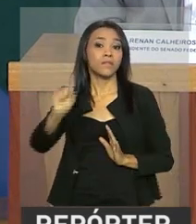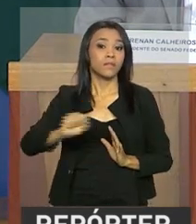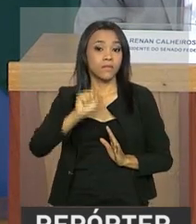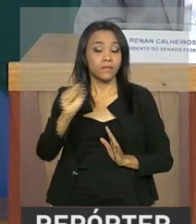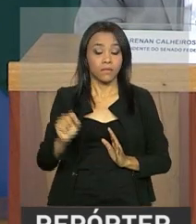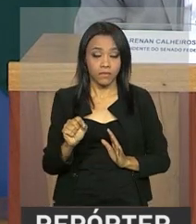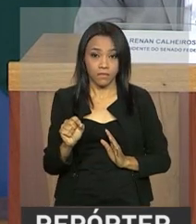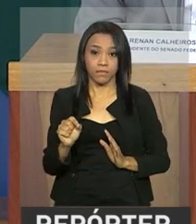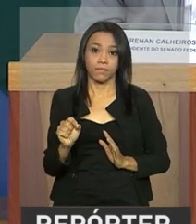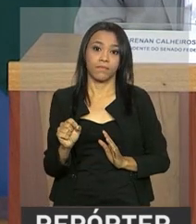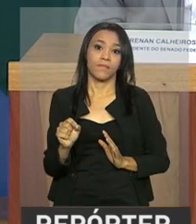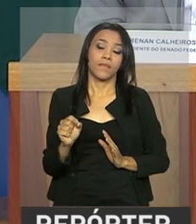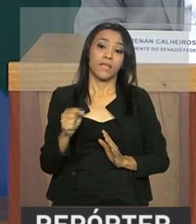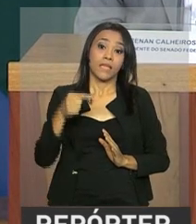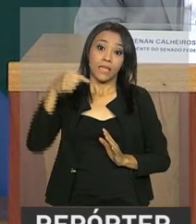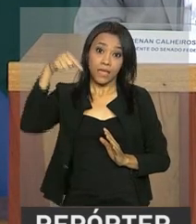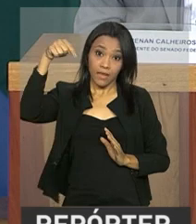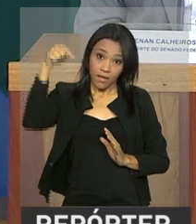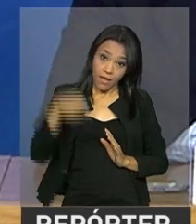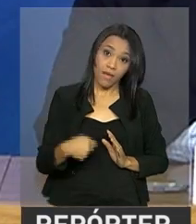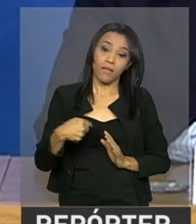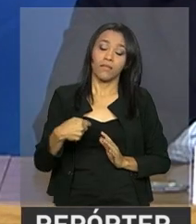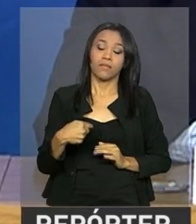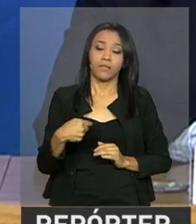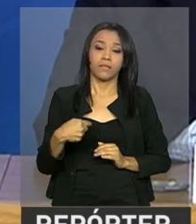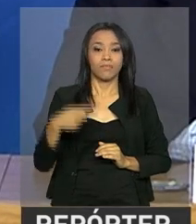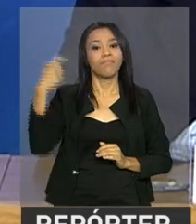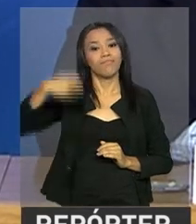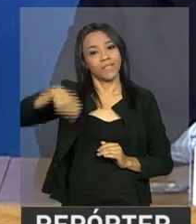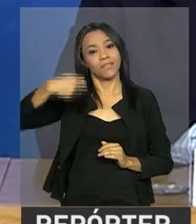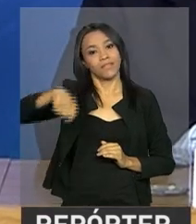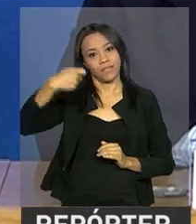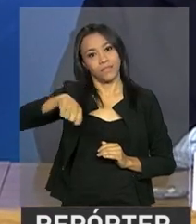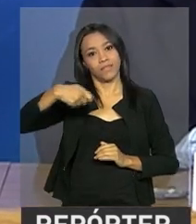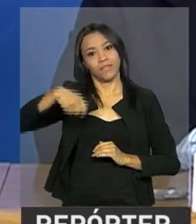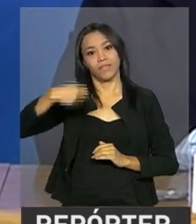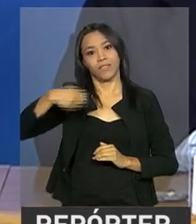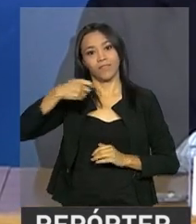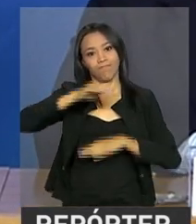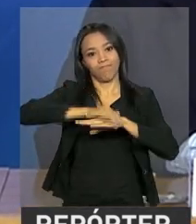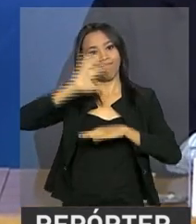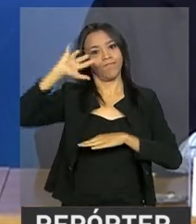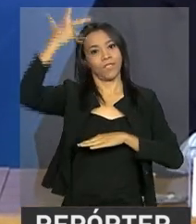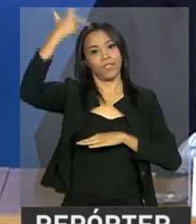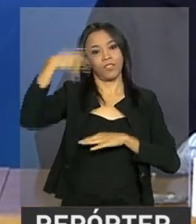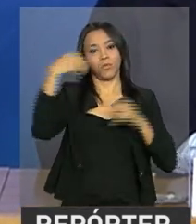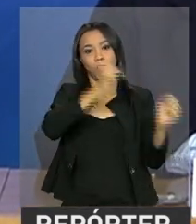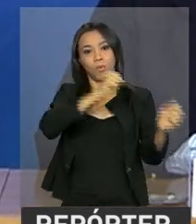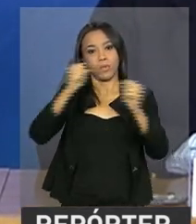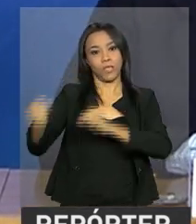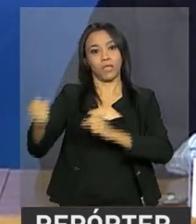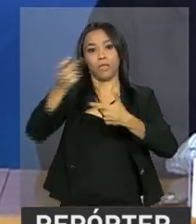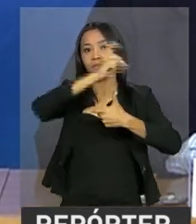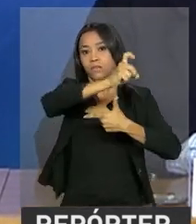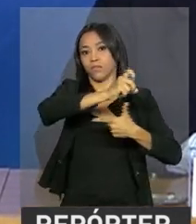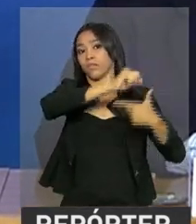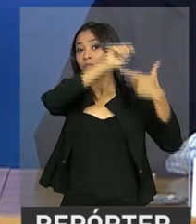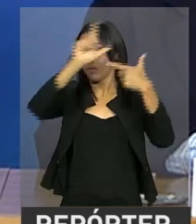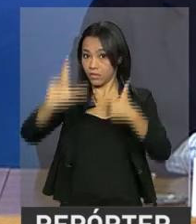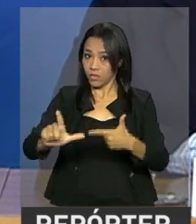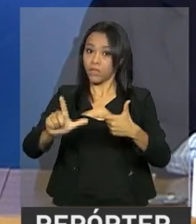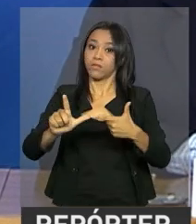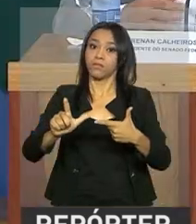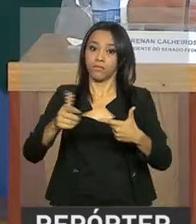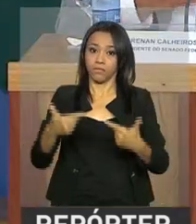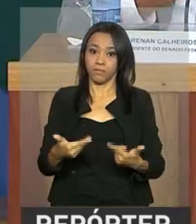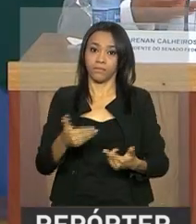audiência há de ser tomada pelo Poder Legislativo e, igualmente, pelo Poder